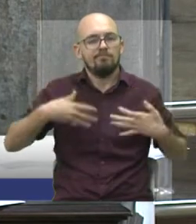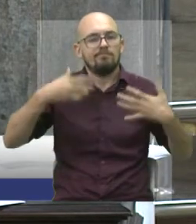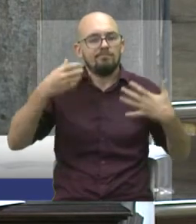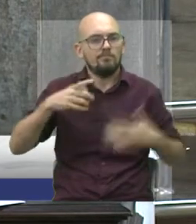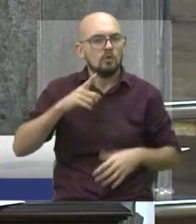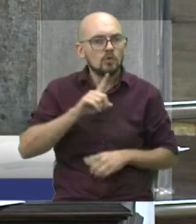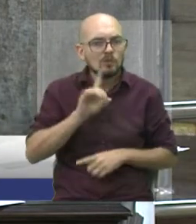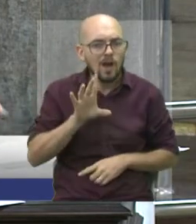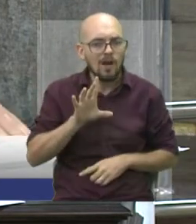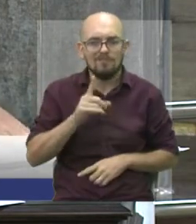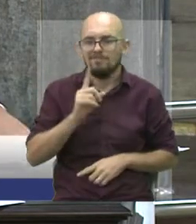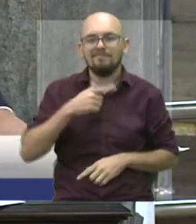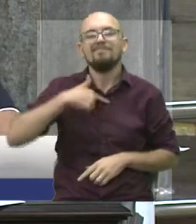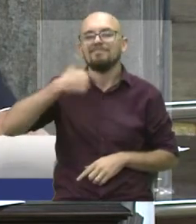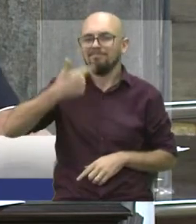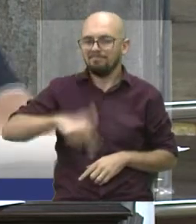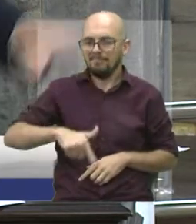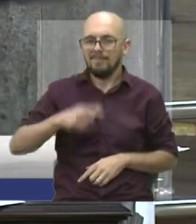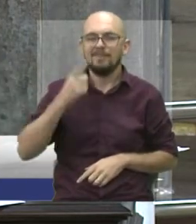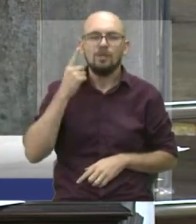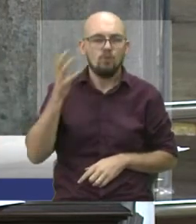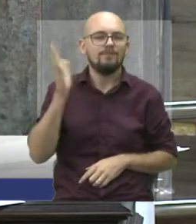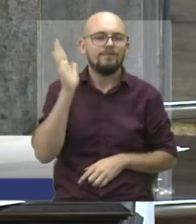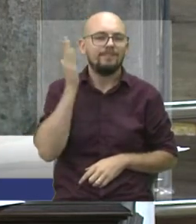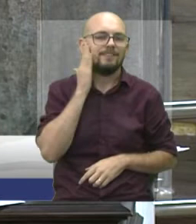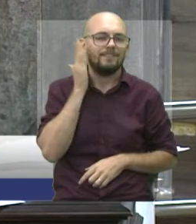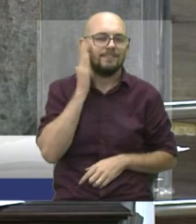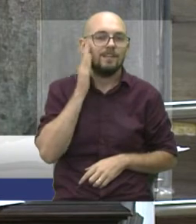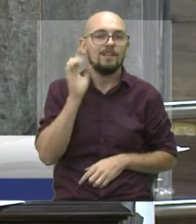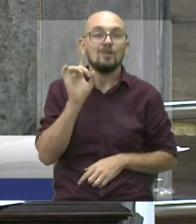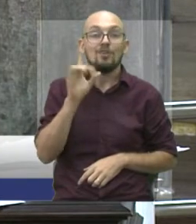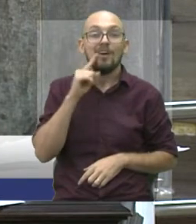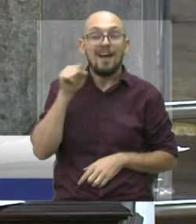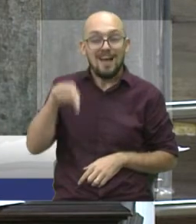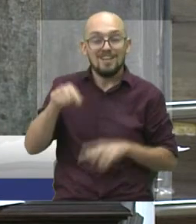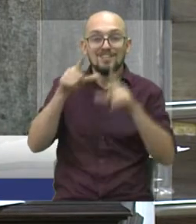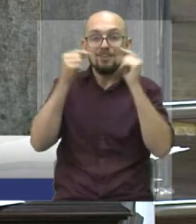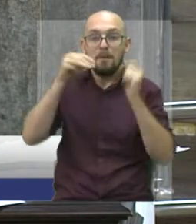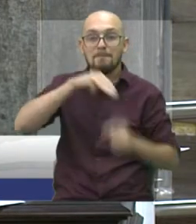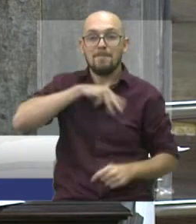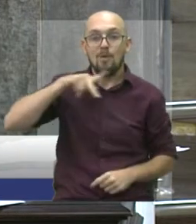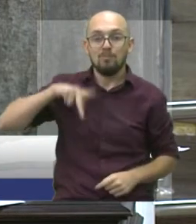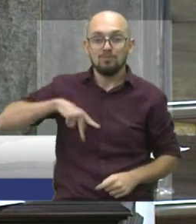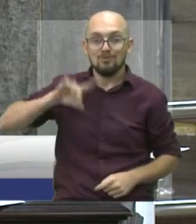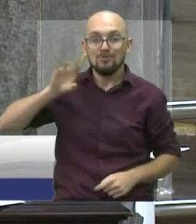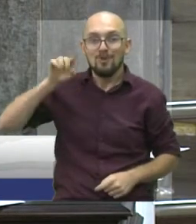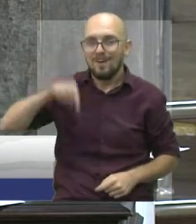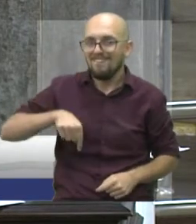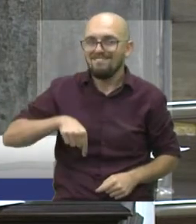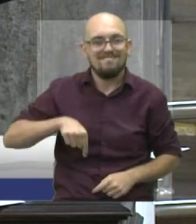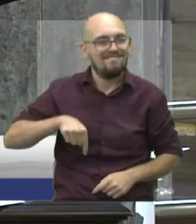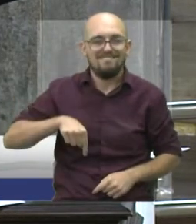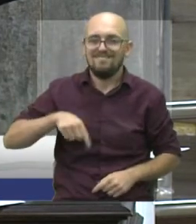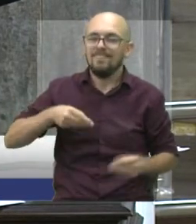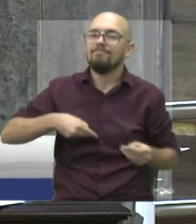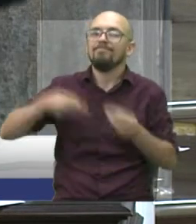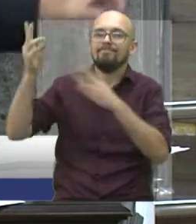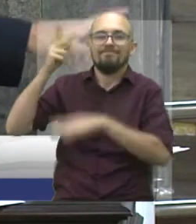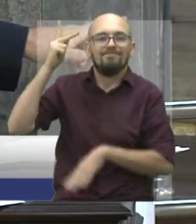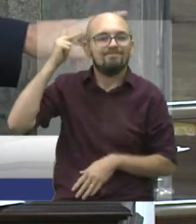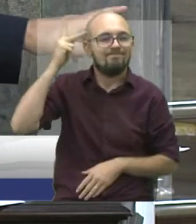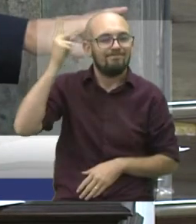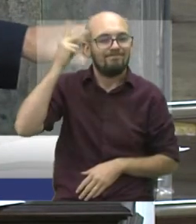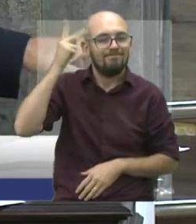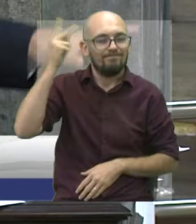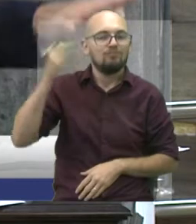eu estou sabendo, e não vai ser só protocolado aqui em Jaú, não. Vai para São Paulo isso, que eu estou